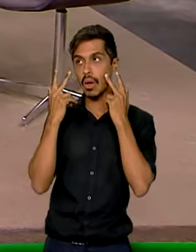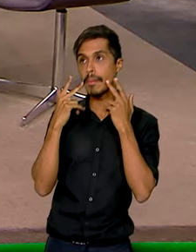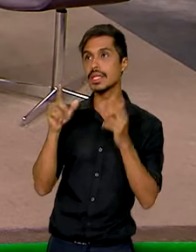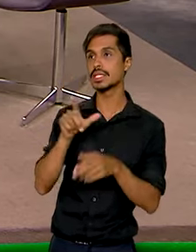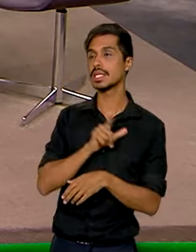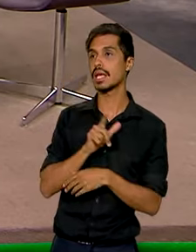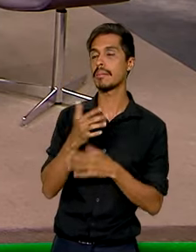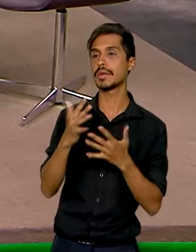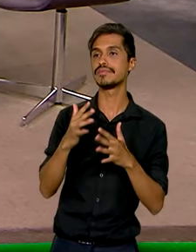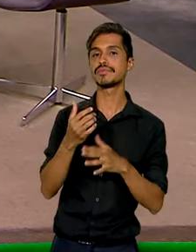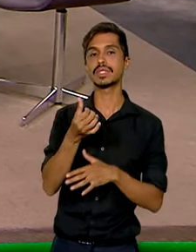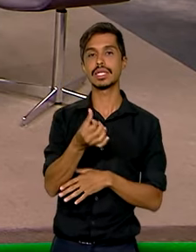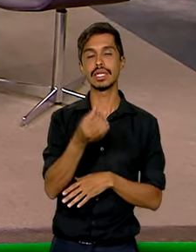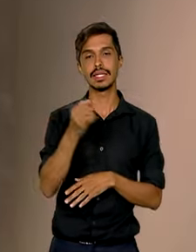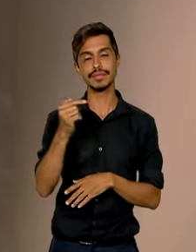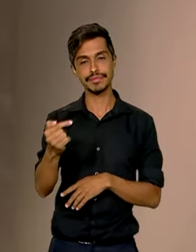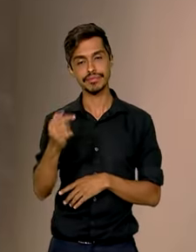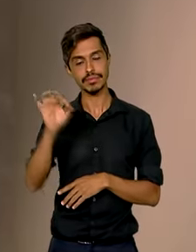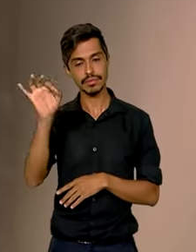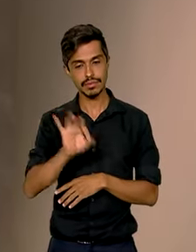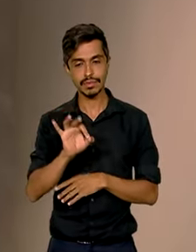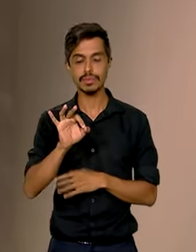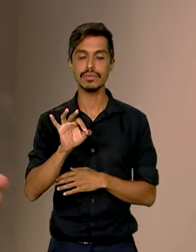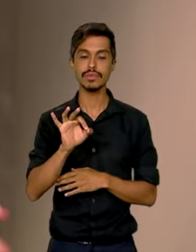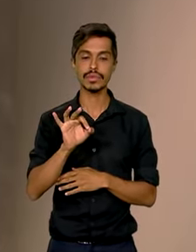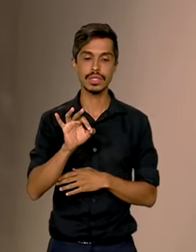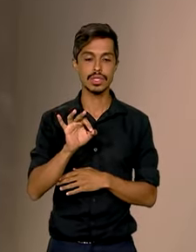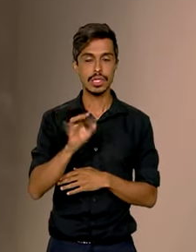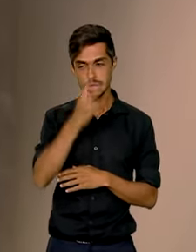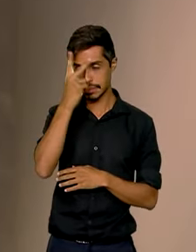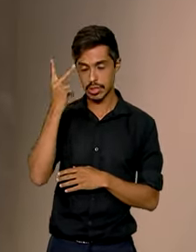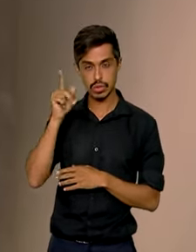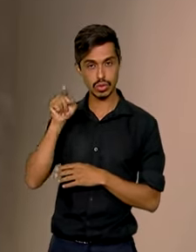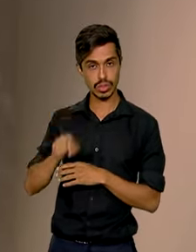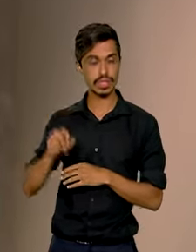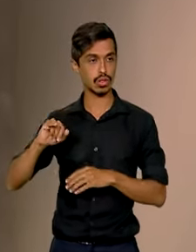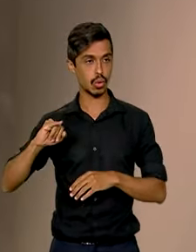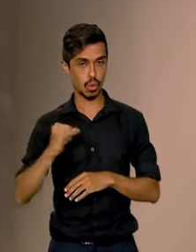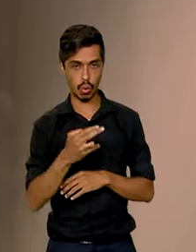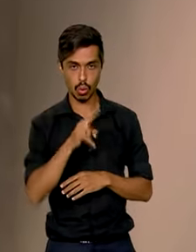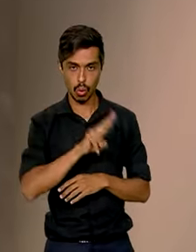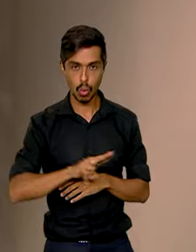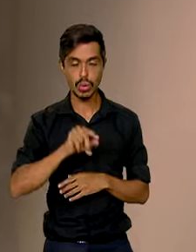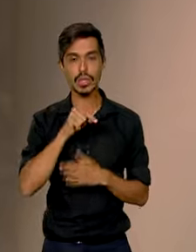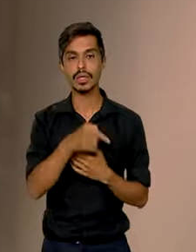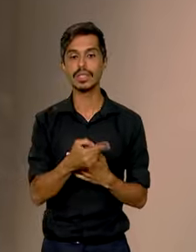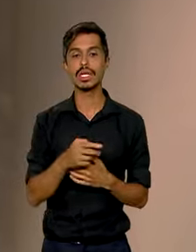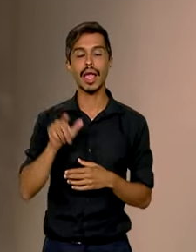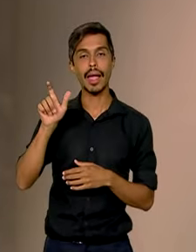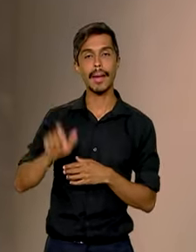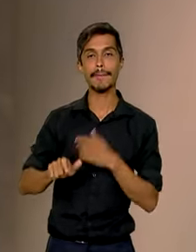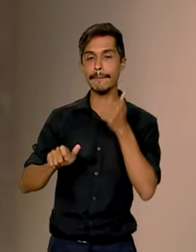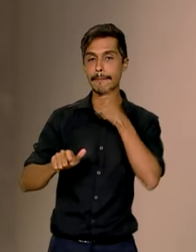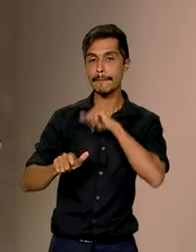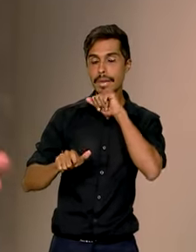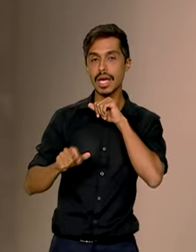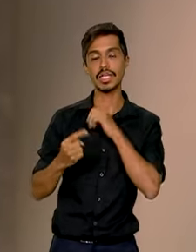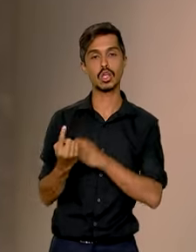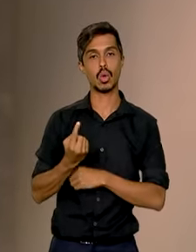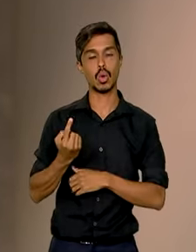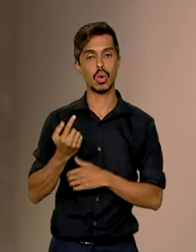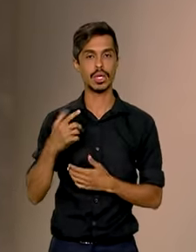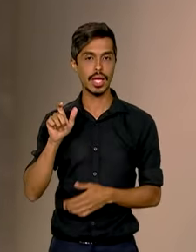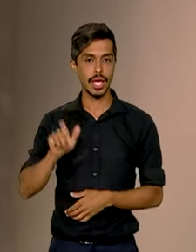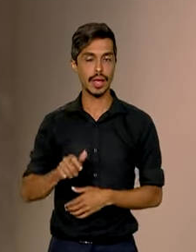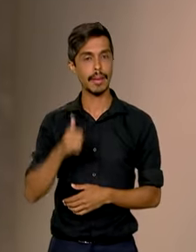de 67%, sabe, dos beneficiários do Bolsa Família são de mães solos, sabe, de mulheres